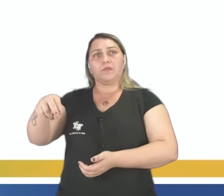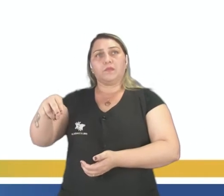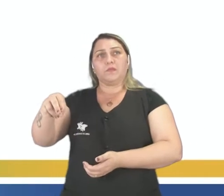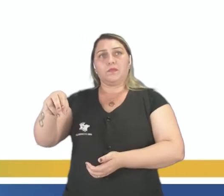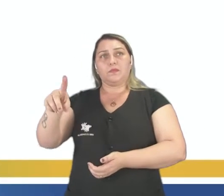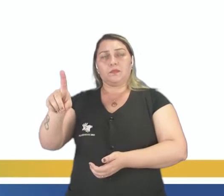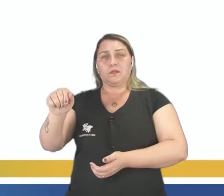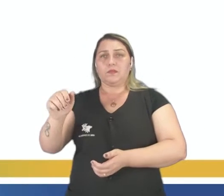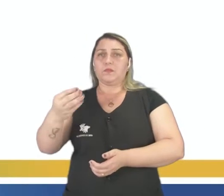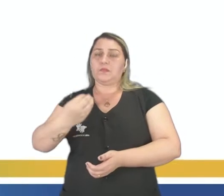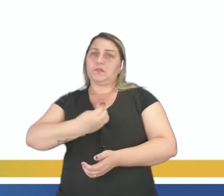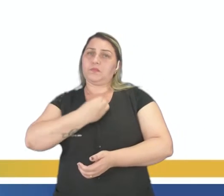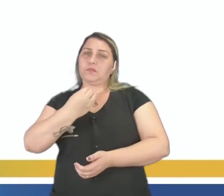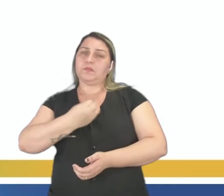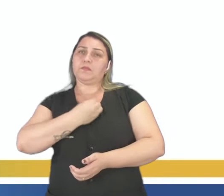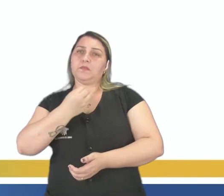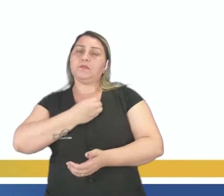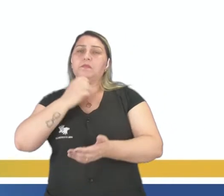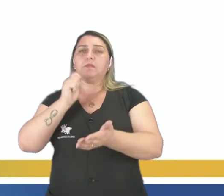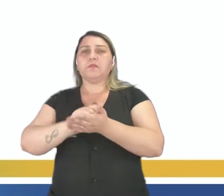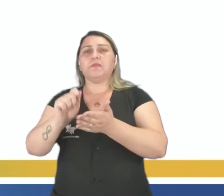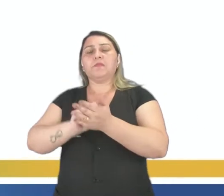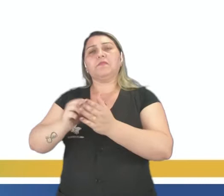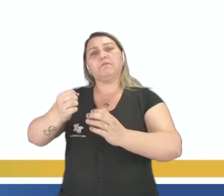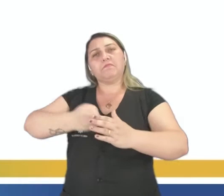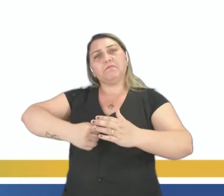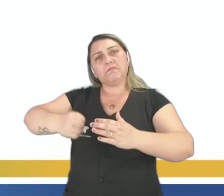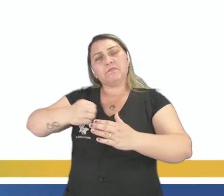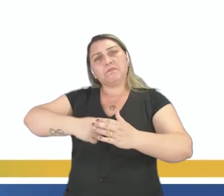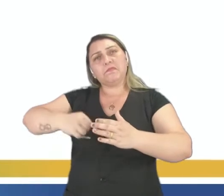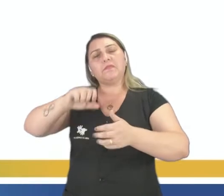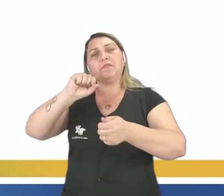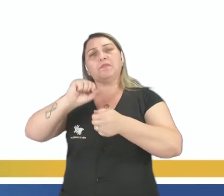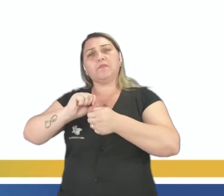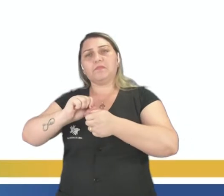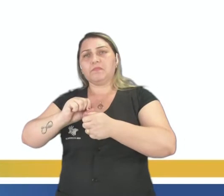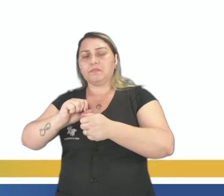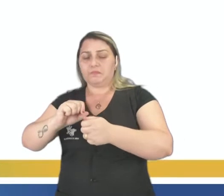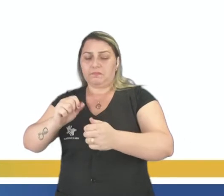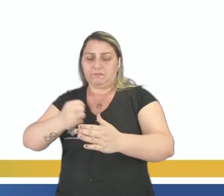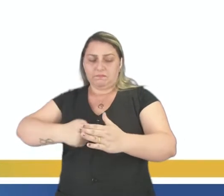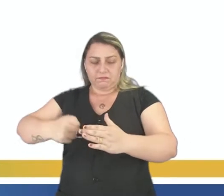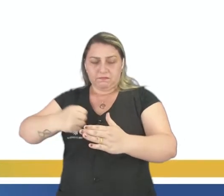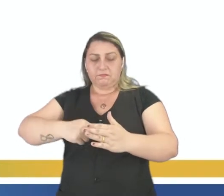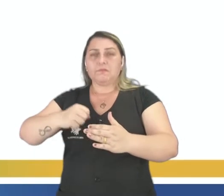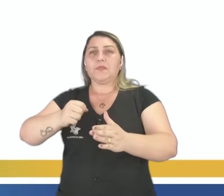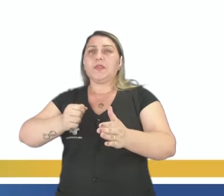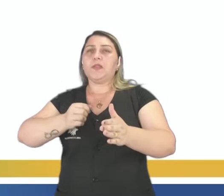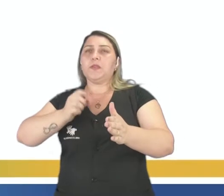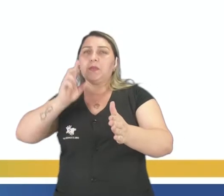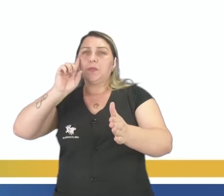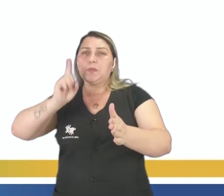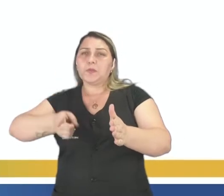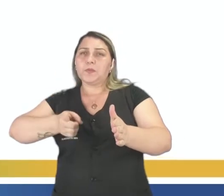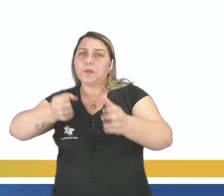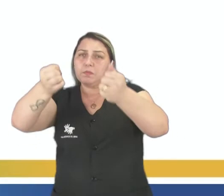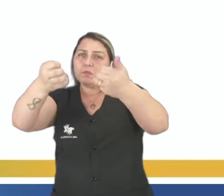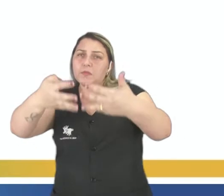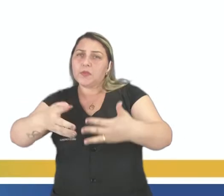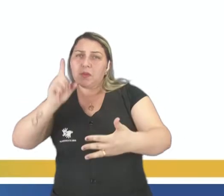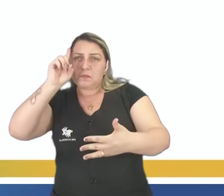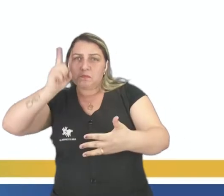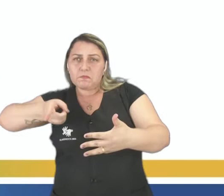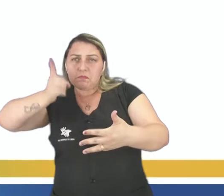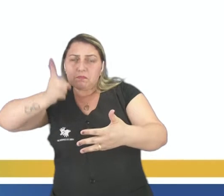é muito presente nas receitas. Mandato por quê? Porque quando você vai fazer uma receita, ele está te direcionando, te